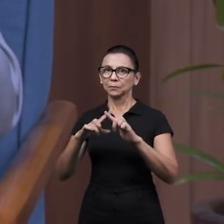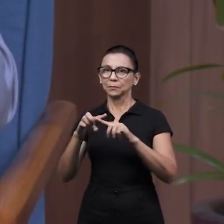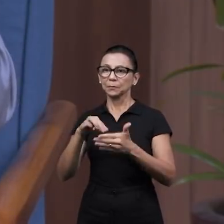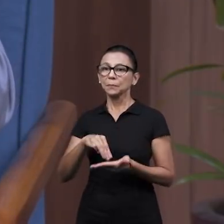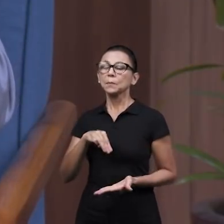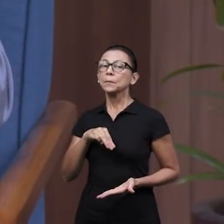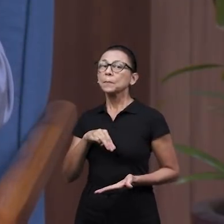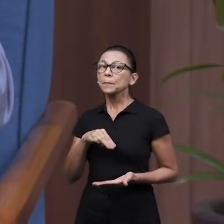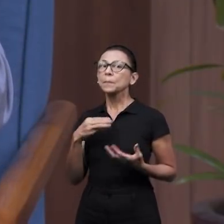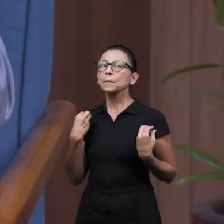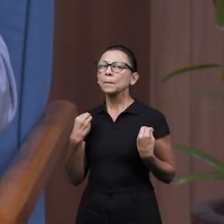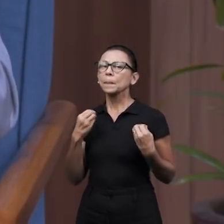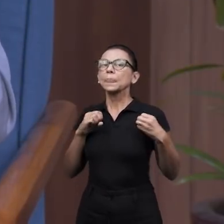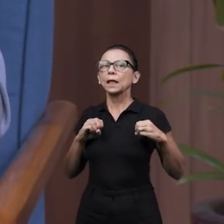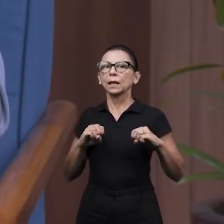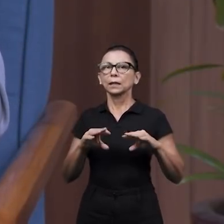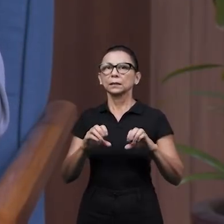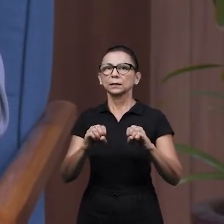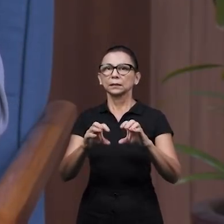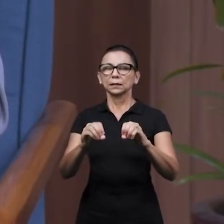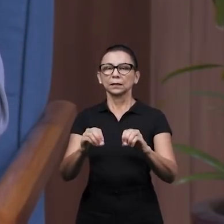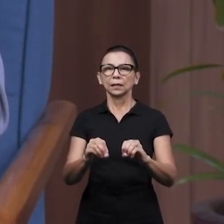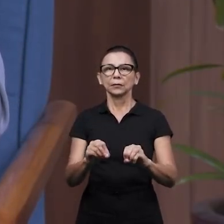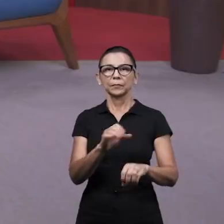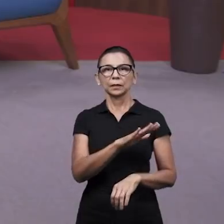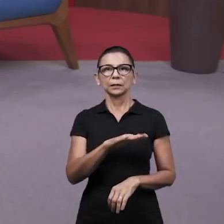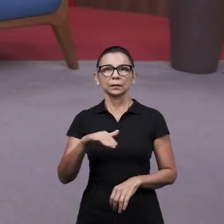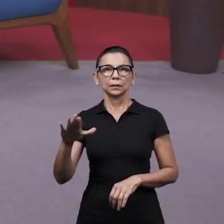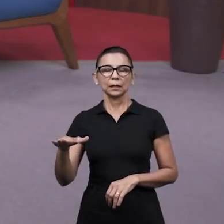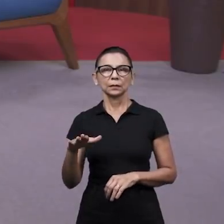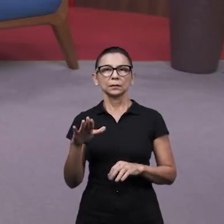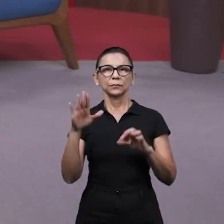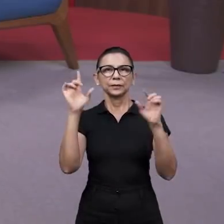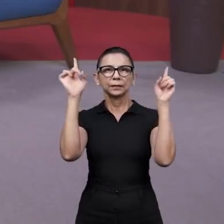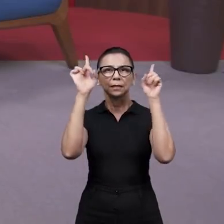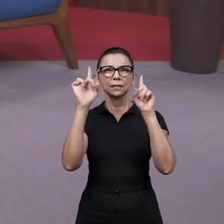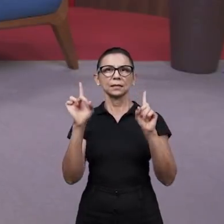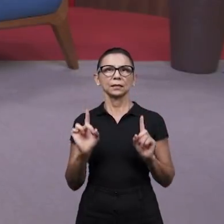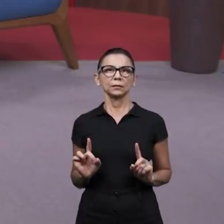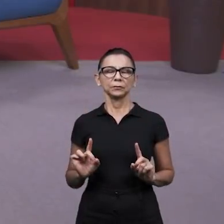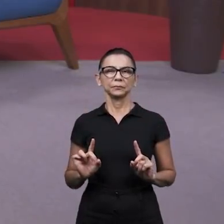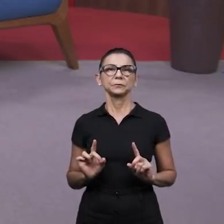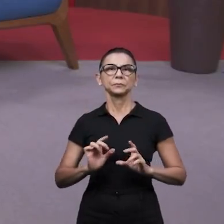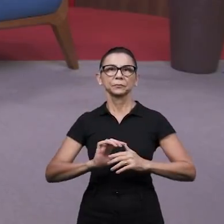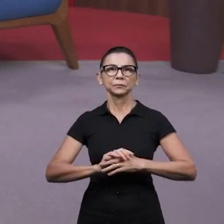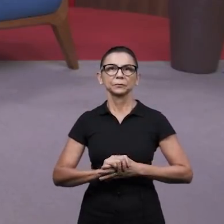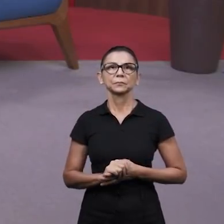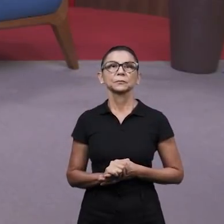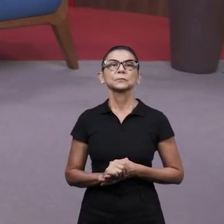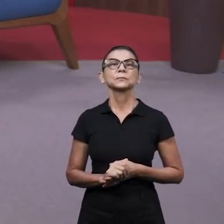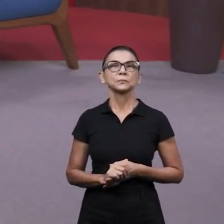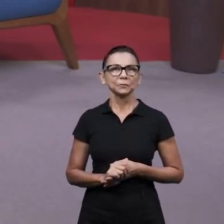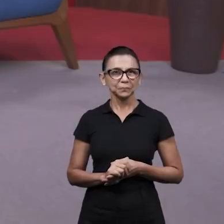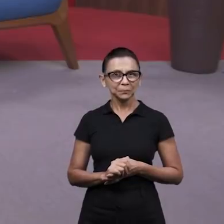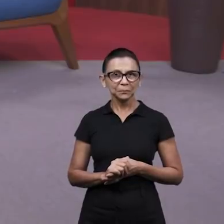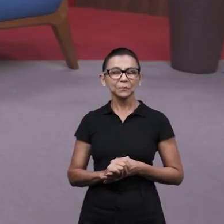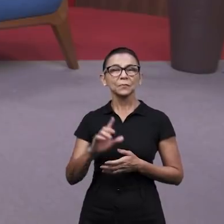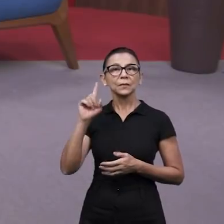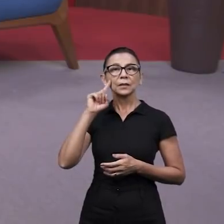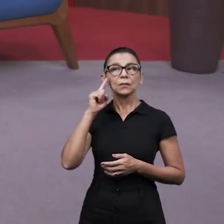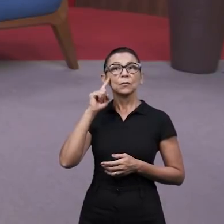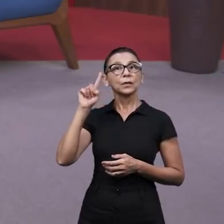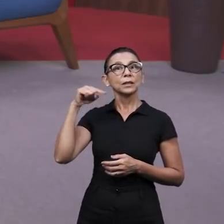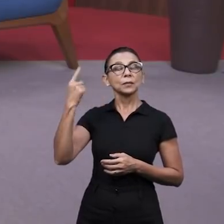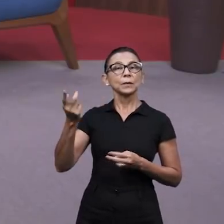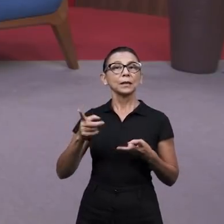para ensinar crianças com deficiência. No quadro Perfeito Louvor, a tia Laís Filgueiras vai ensinar o louvor